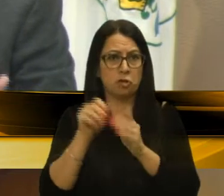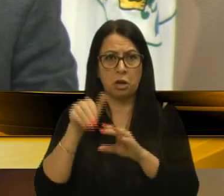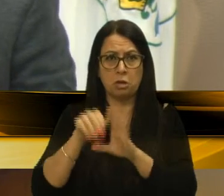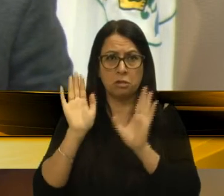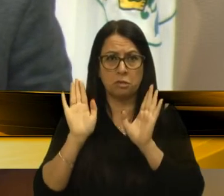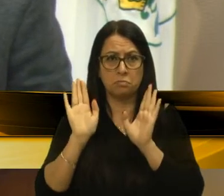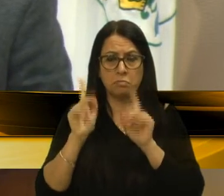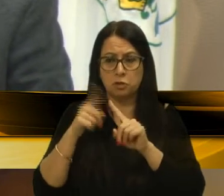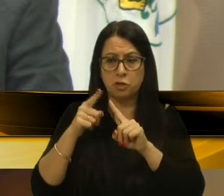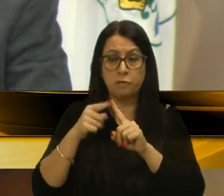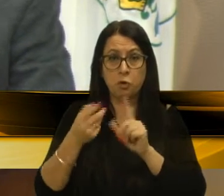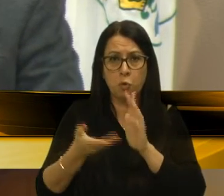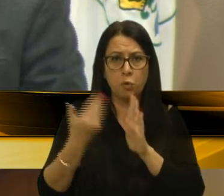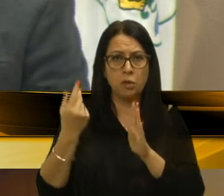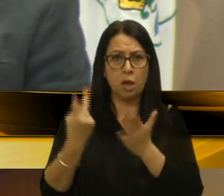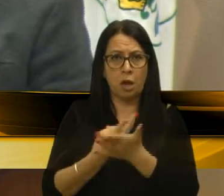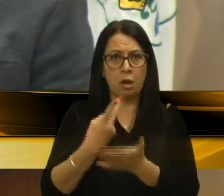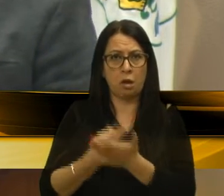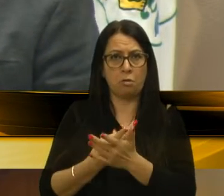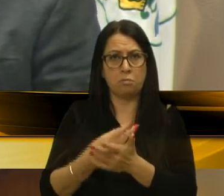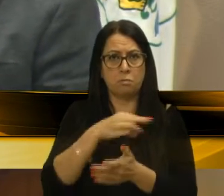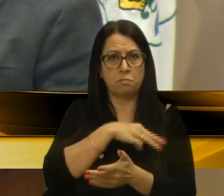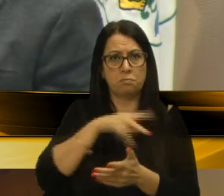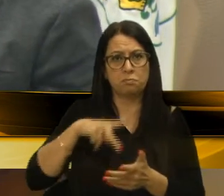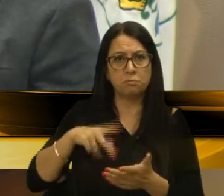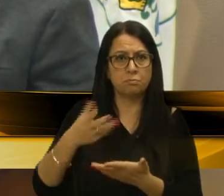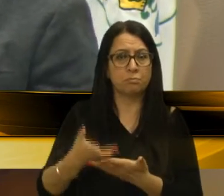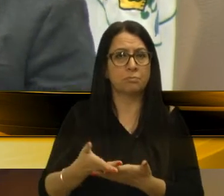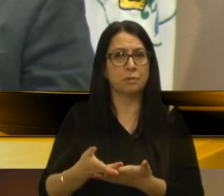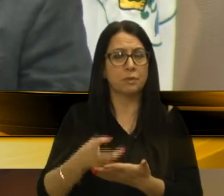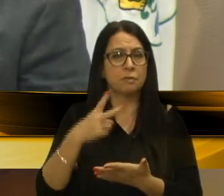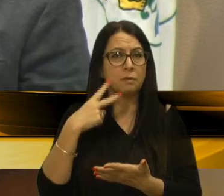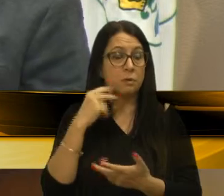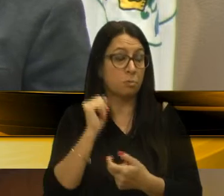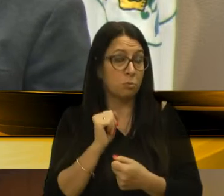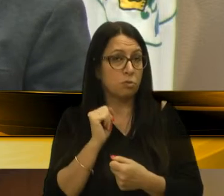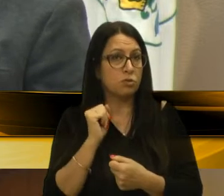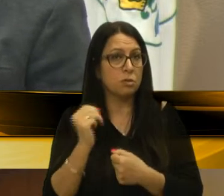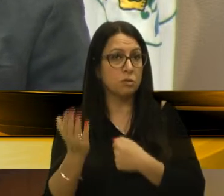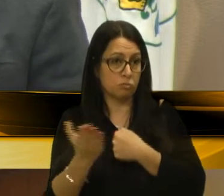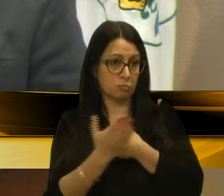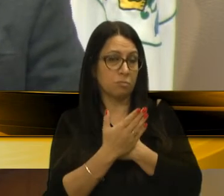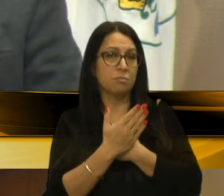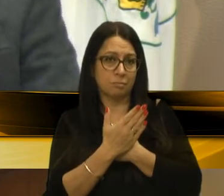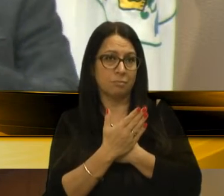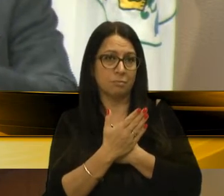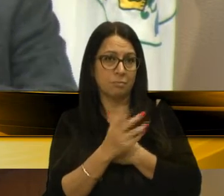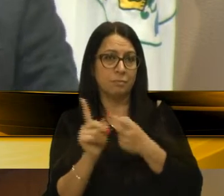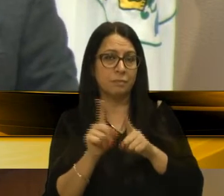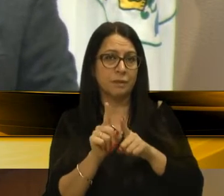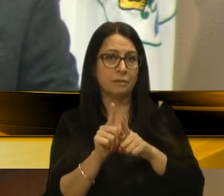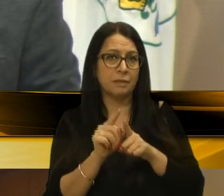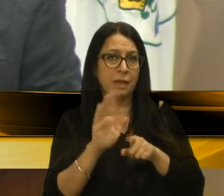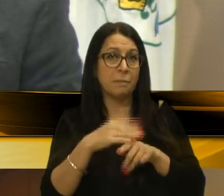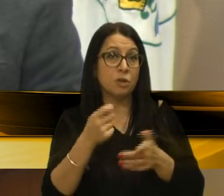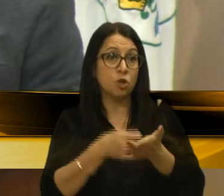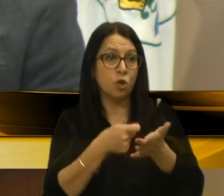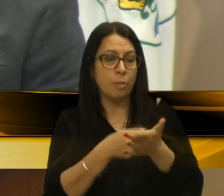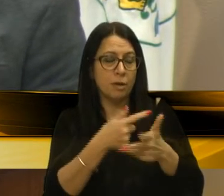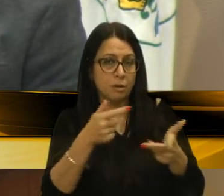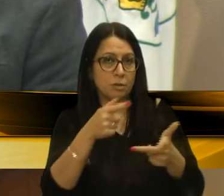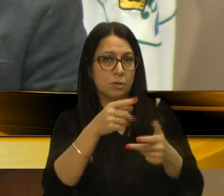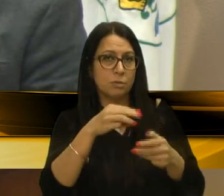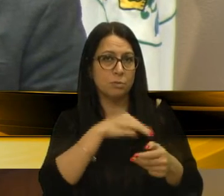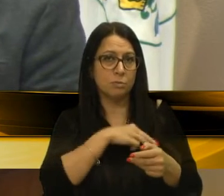tiver algum tipo de irregularidade o ministério público aliás o vereador poderia nos ajudar a além de cobrar essa situação do